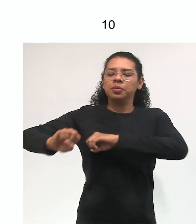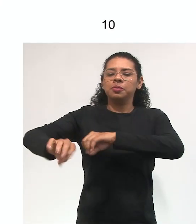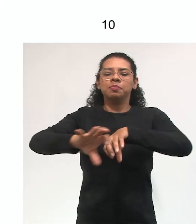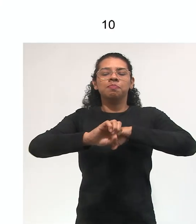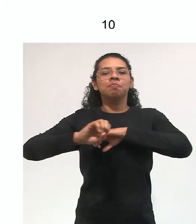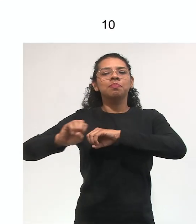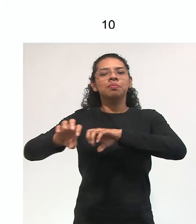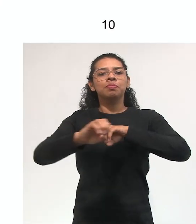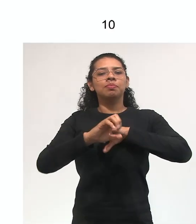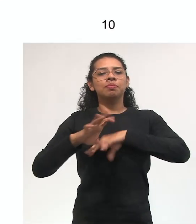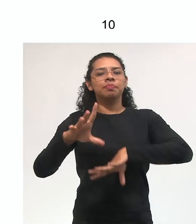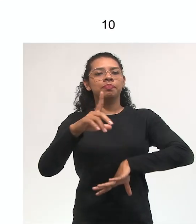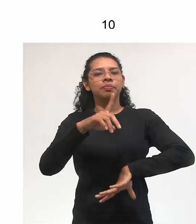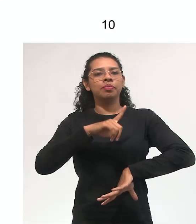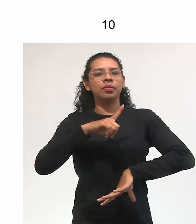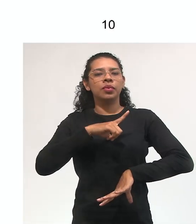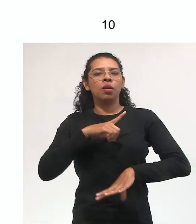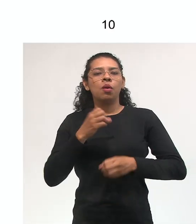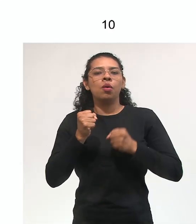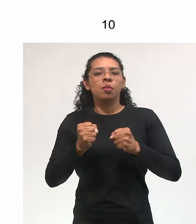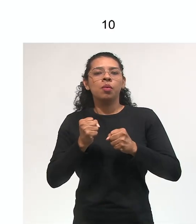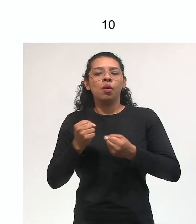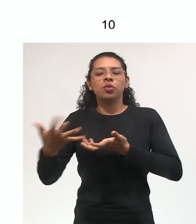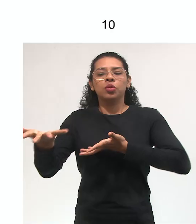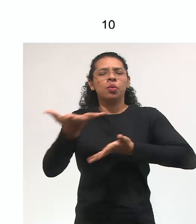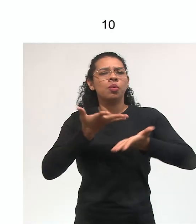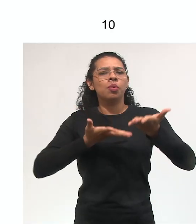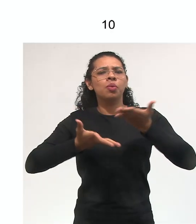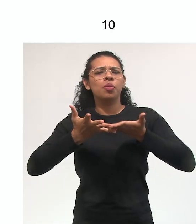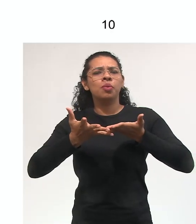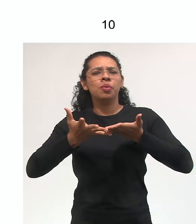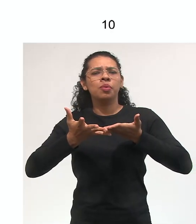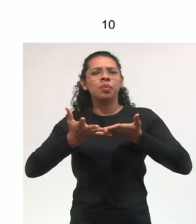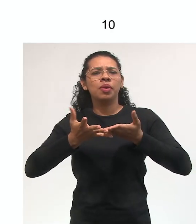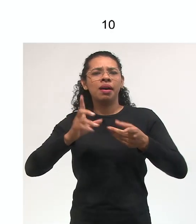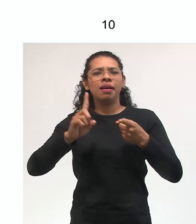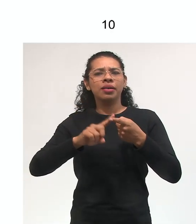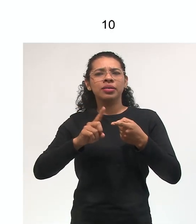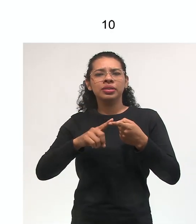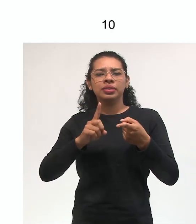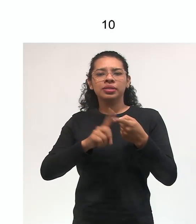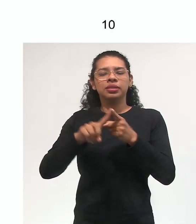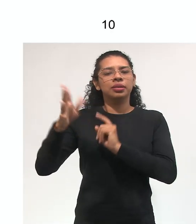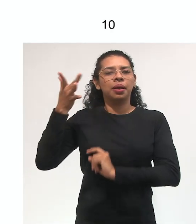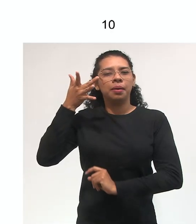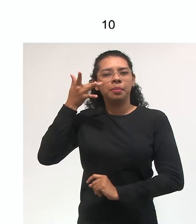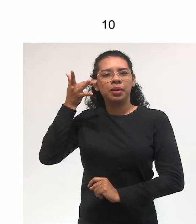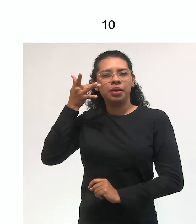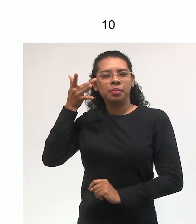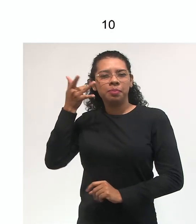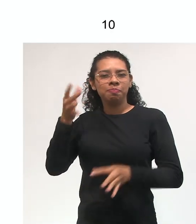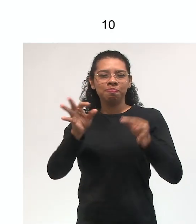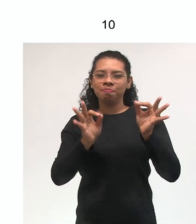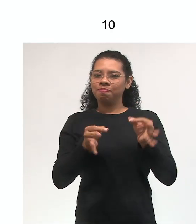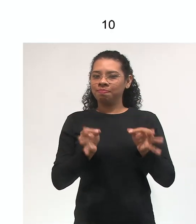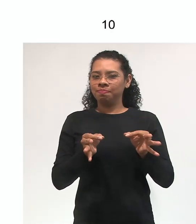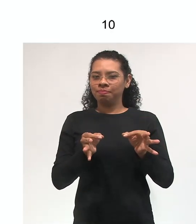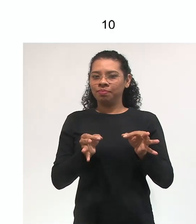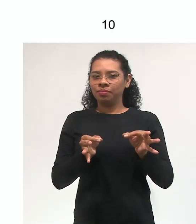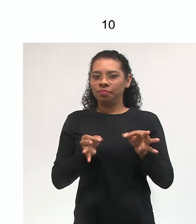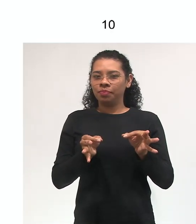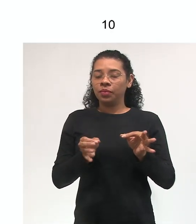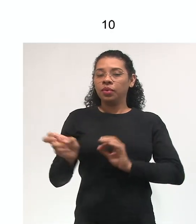de perpetuação da exploração de uma classe sobre outra, utilizada pelo capitalista